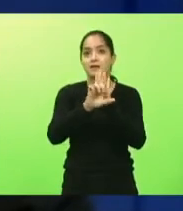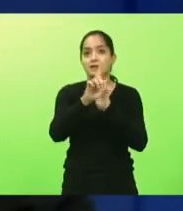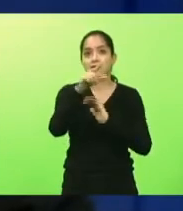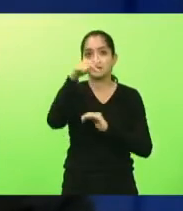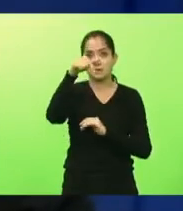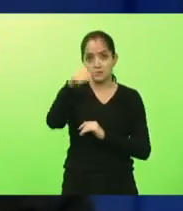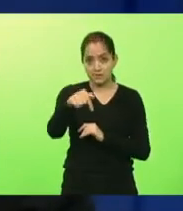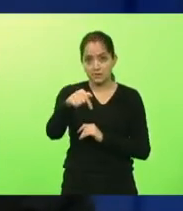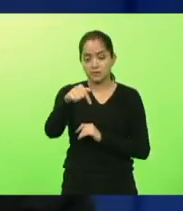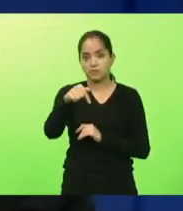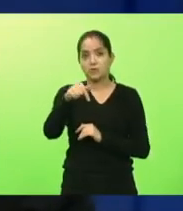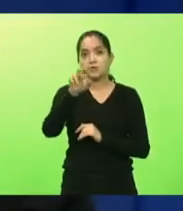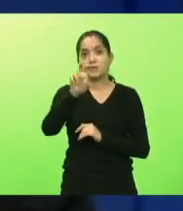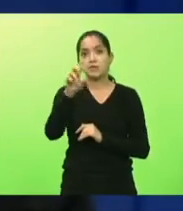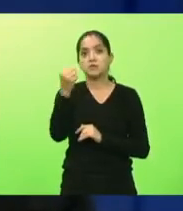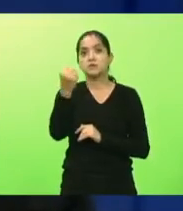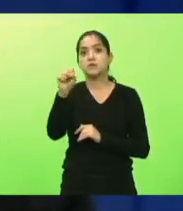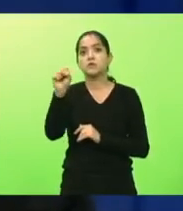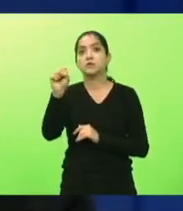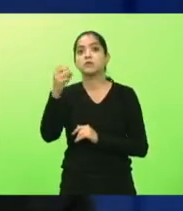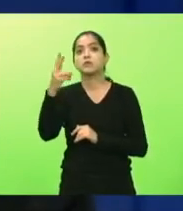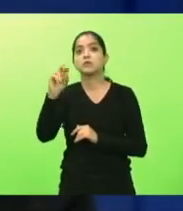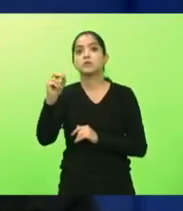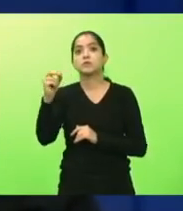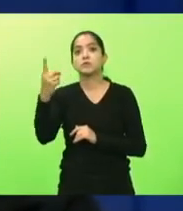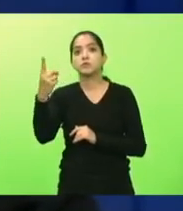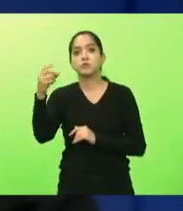17.588 do ano de 2018,